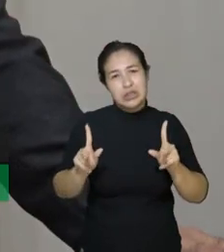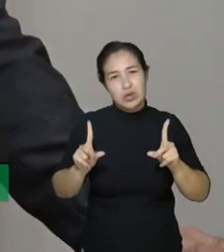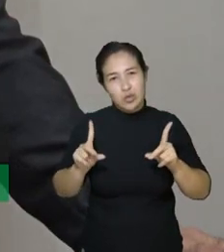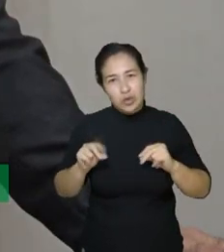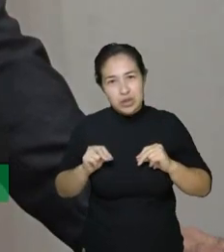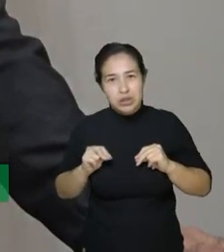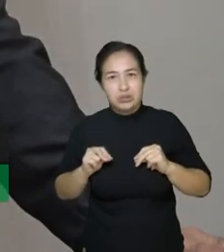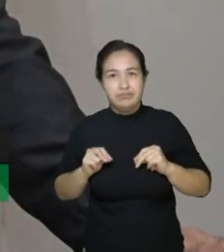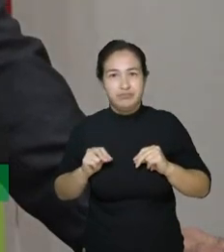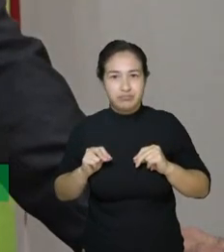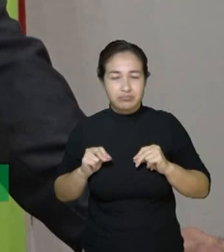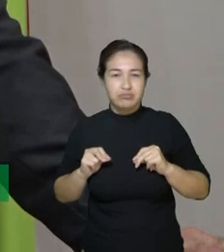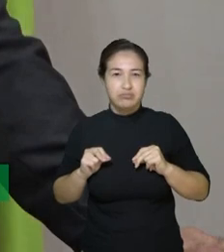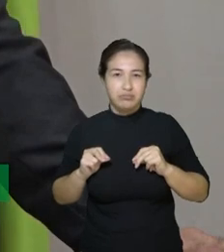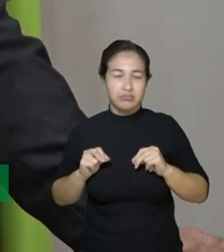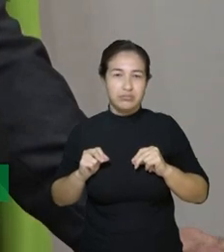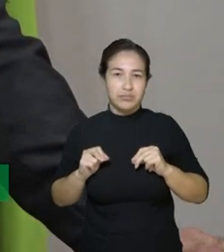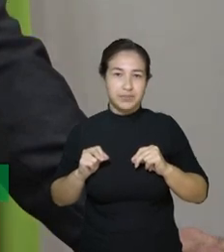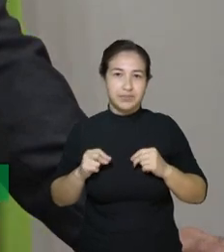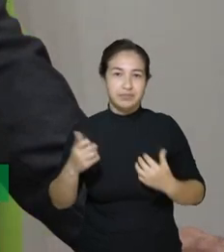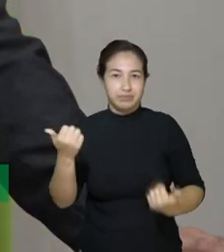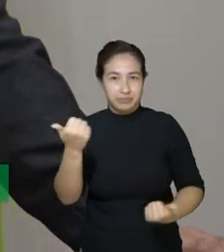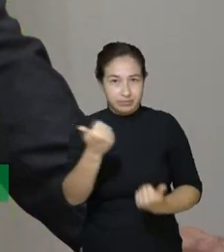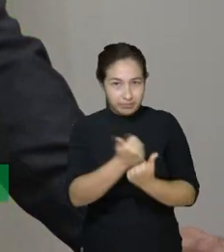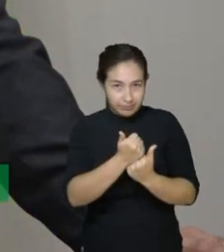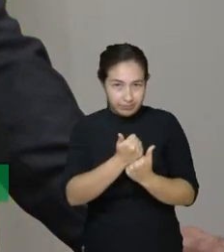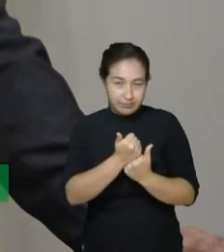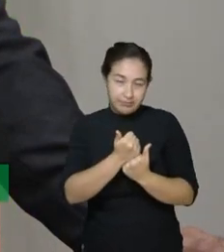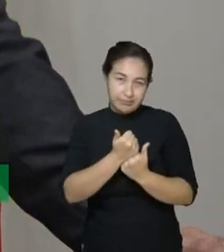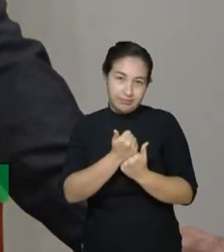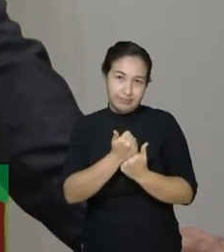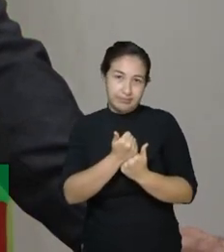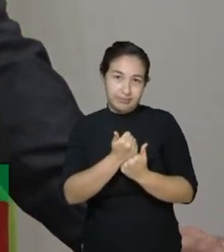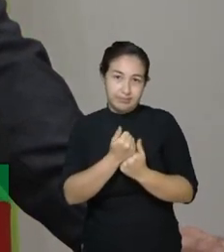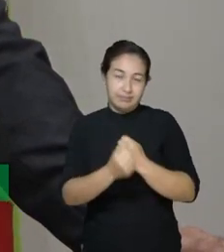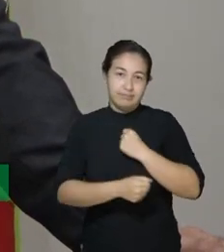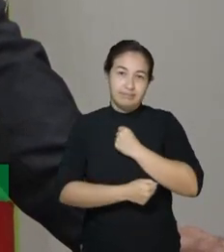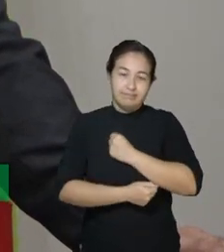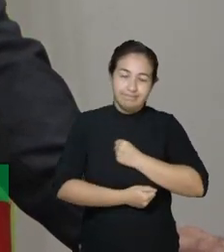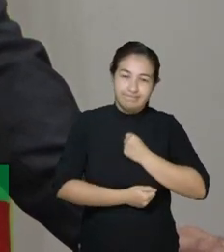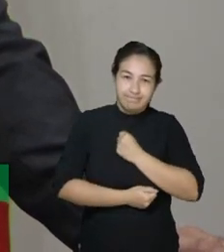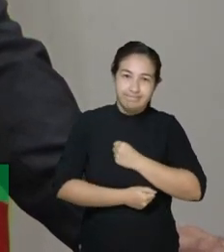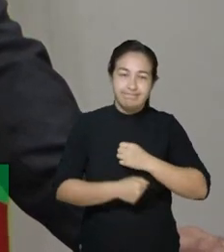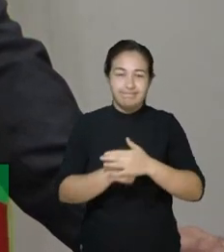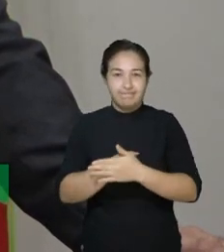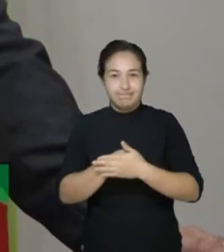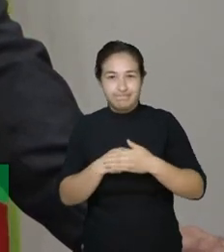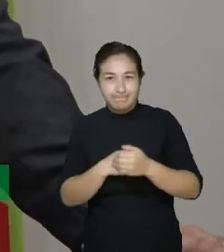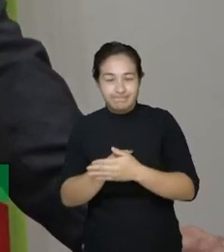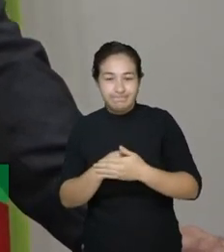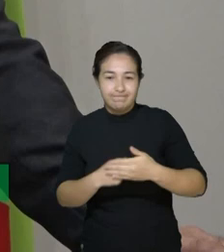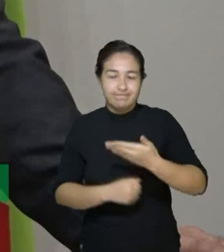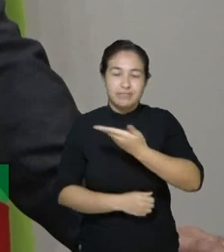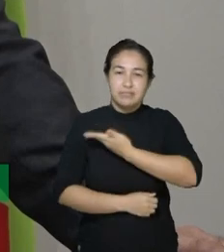publicamente o apoio, o carinho, a